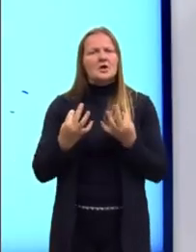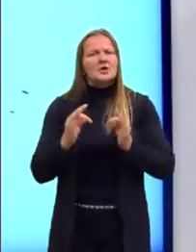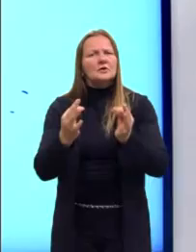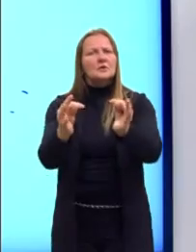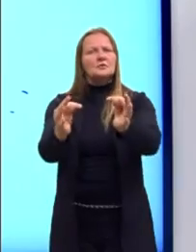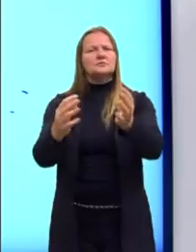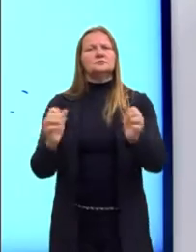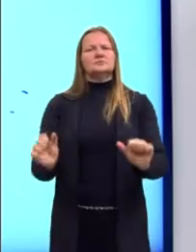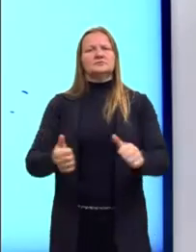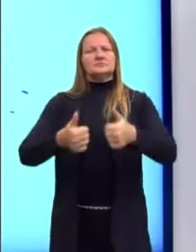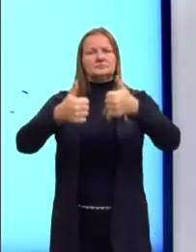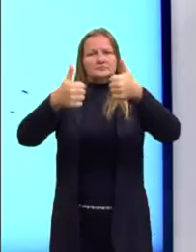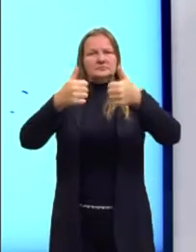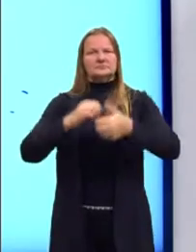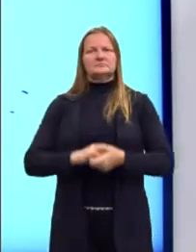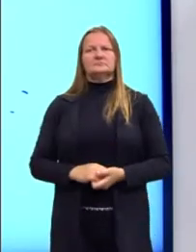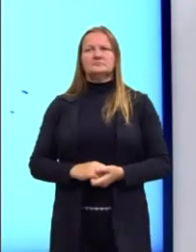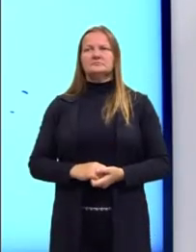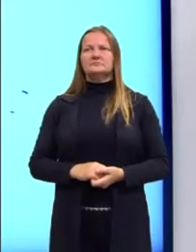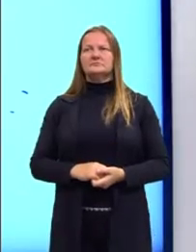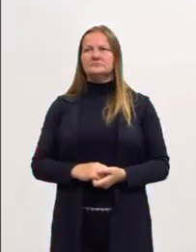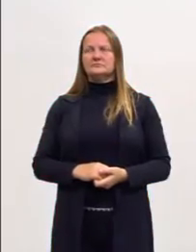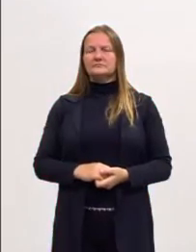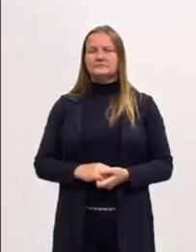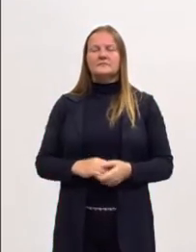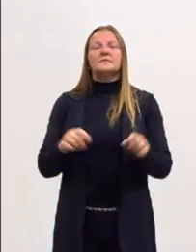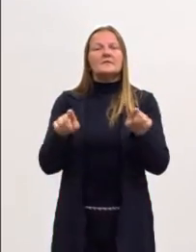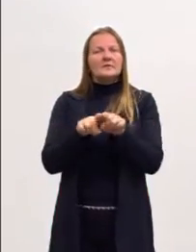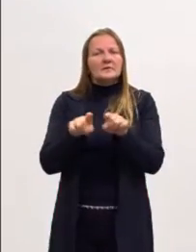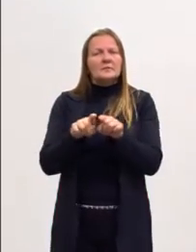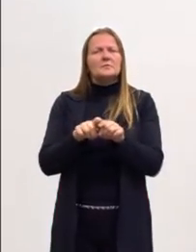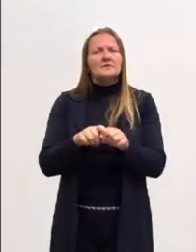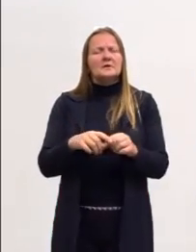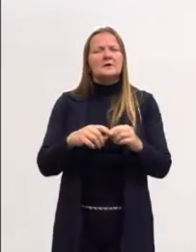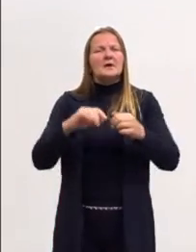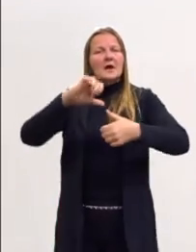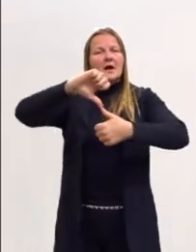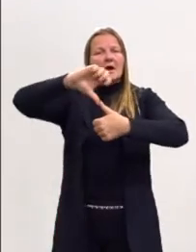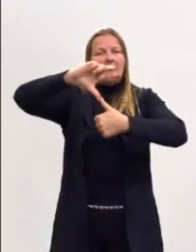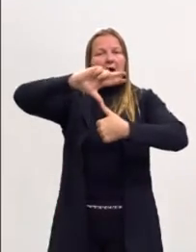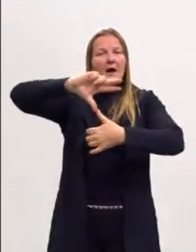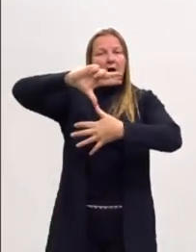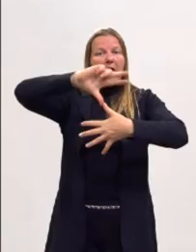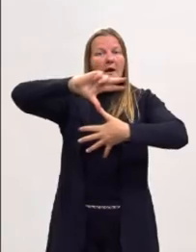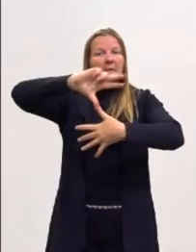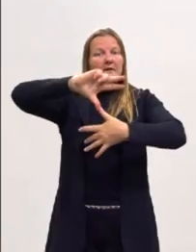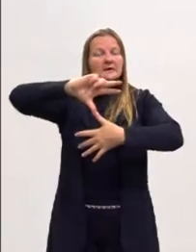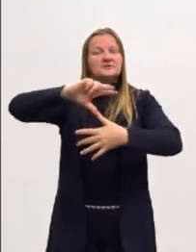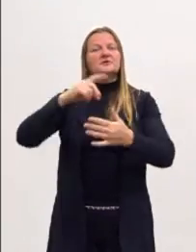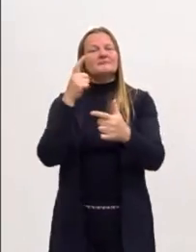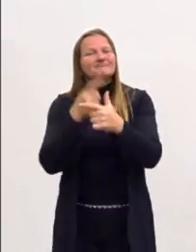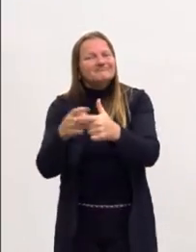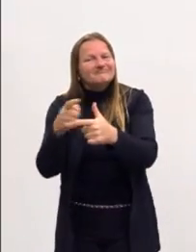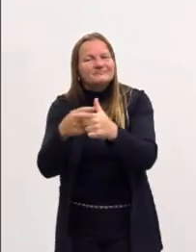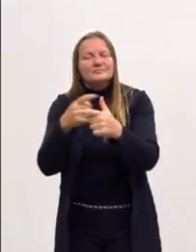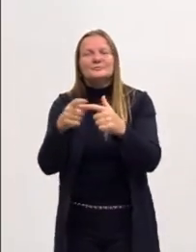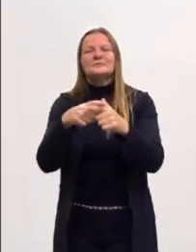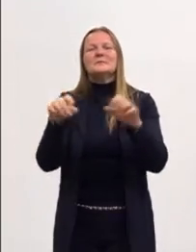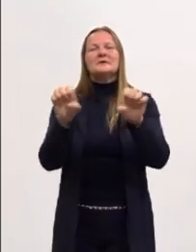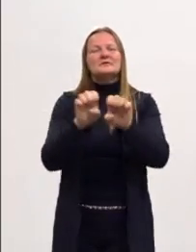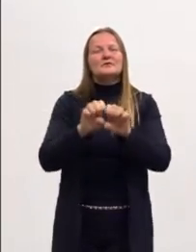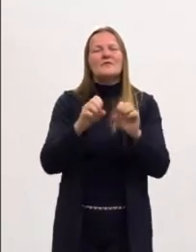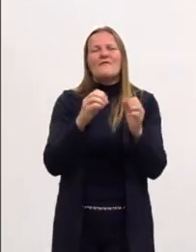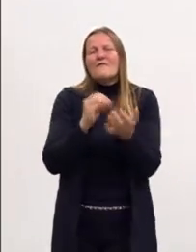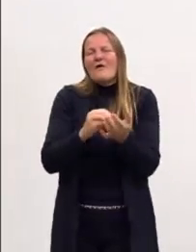tecnologia a tecnologia né e acabou produzido e reproduzido e me parece que América Latina continua com esse problema de essa